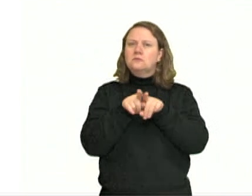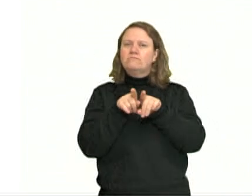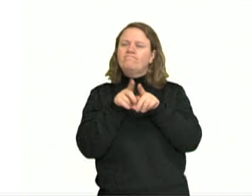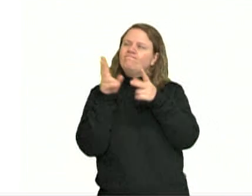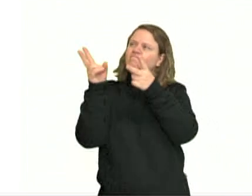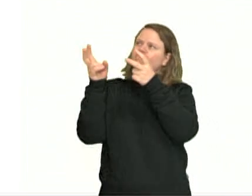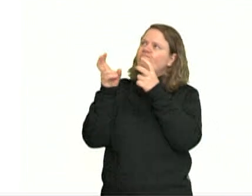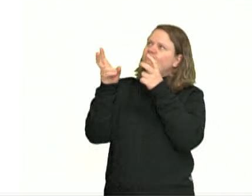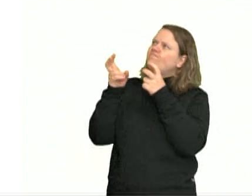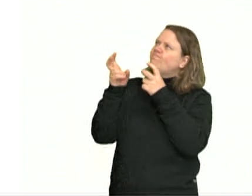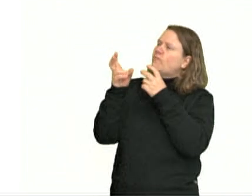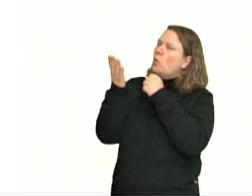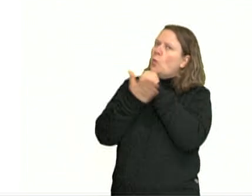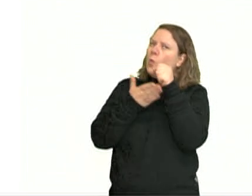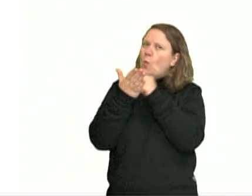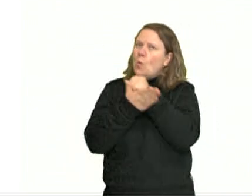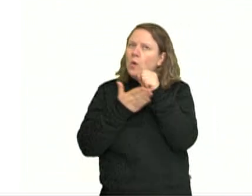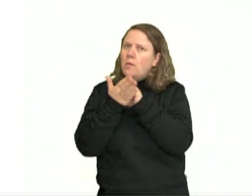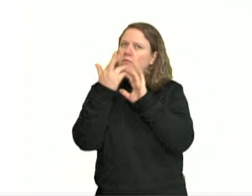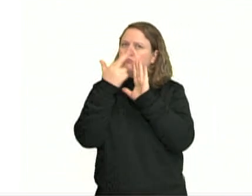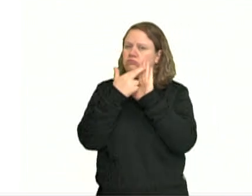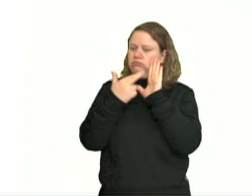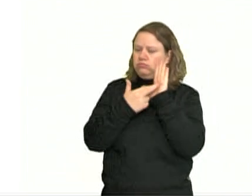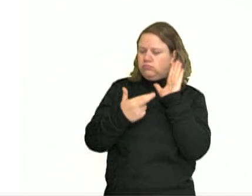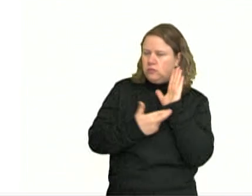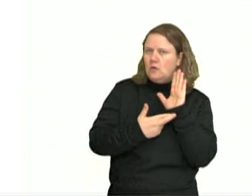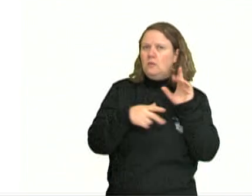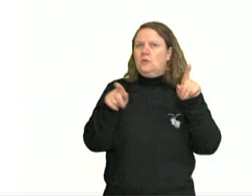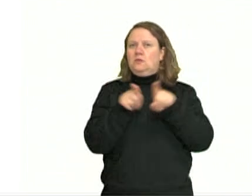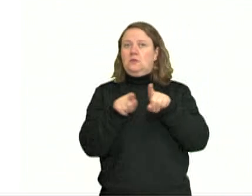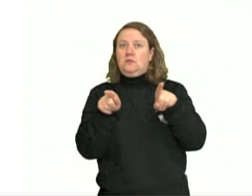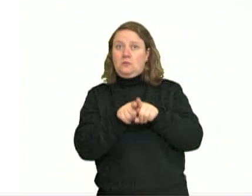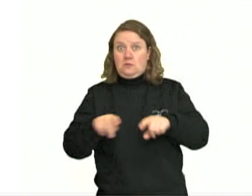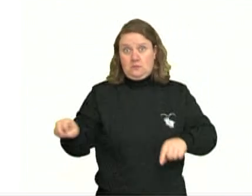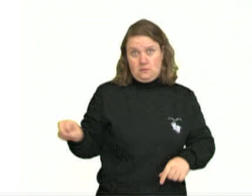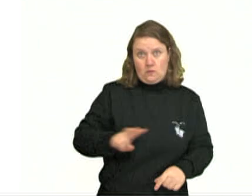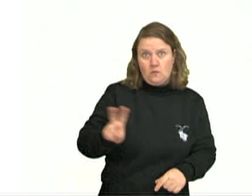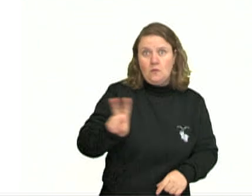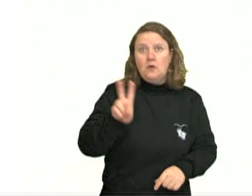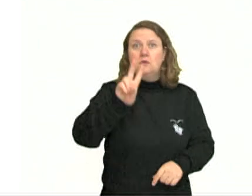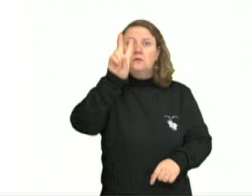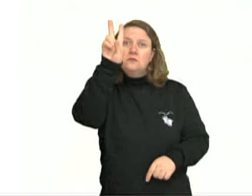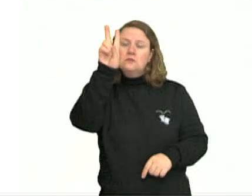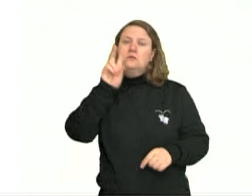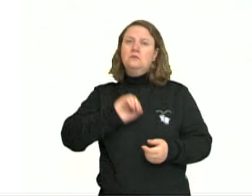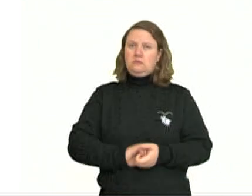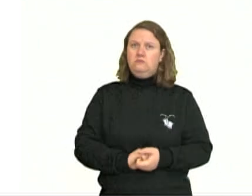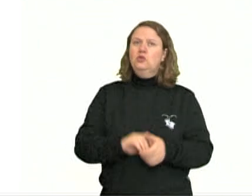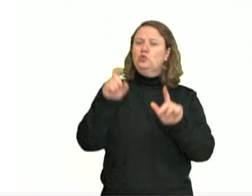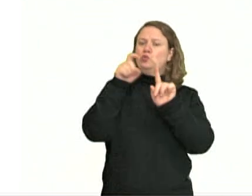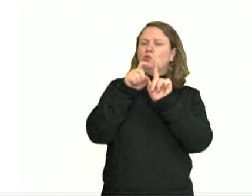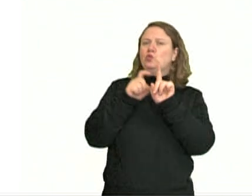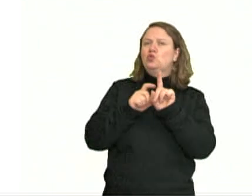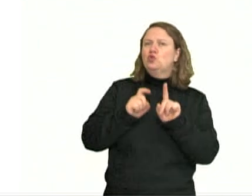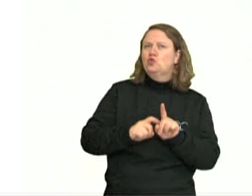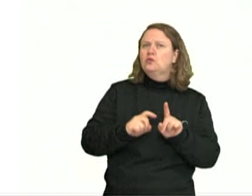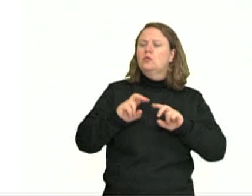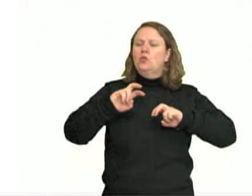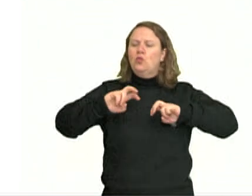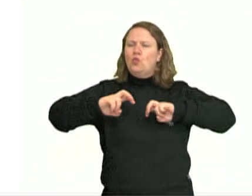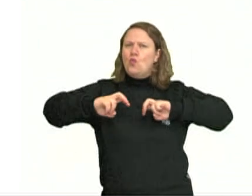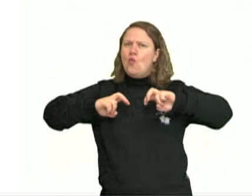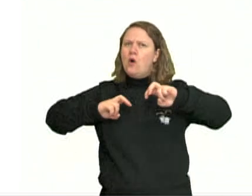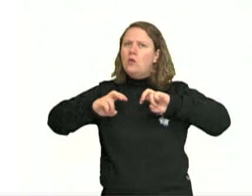Identificar as noções básicas dos seus princípios, os seus valores que norteiam esse tipo de luta, né? A